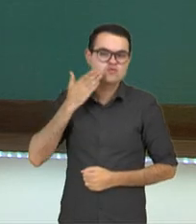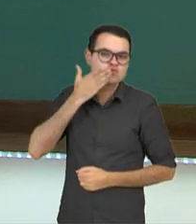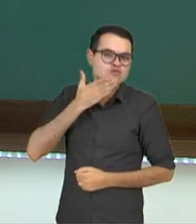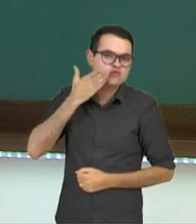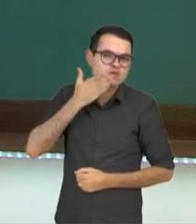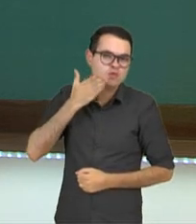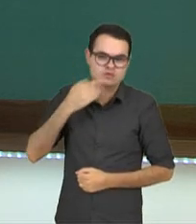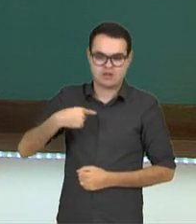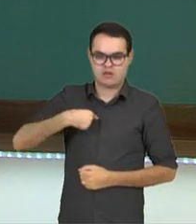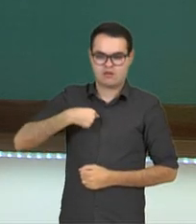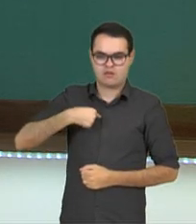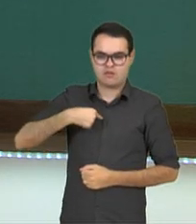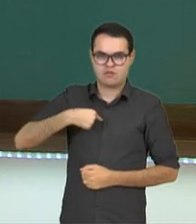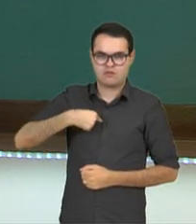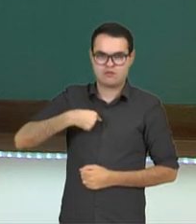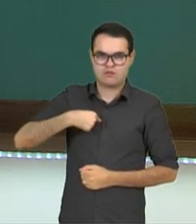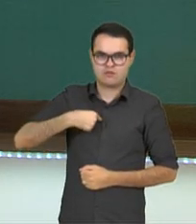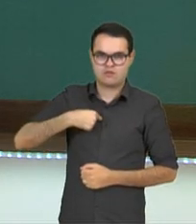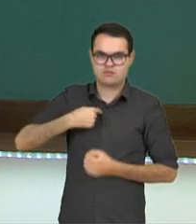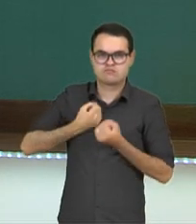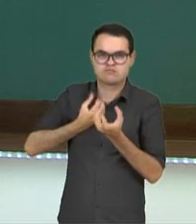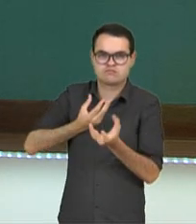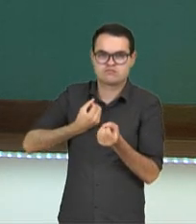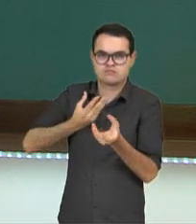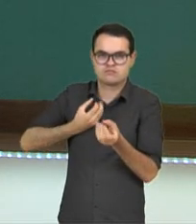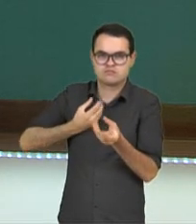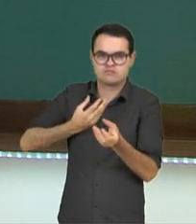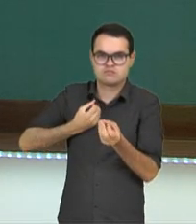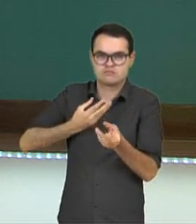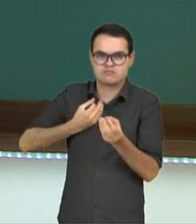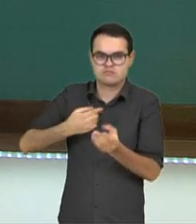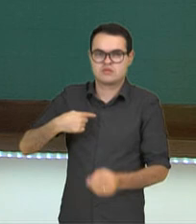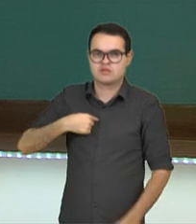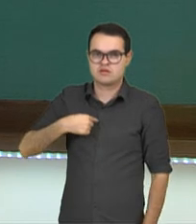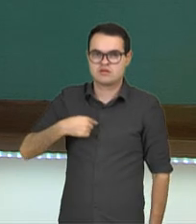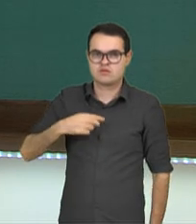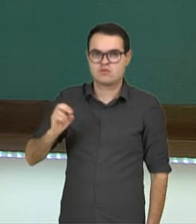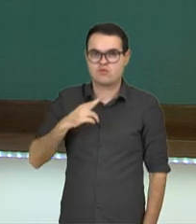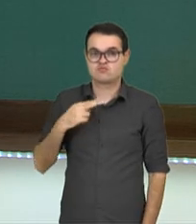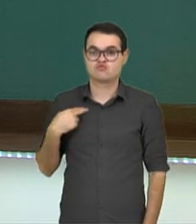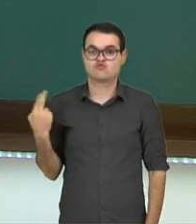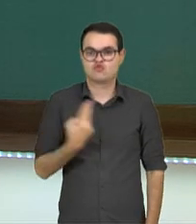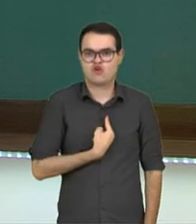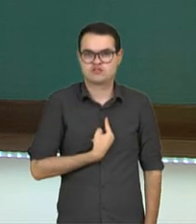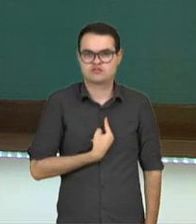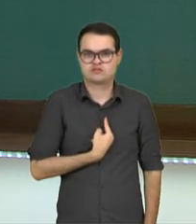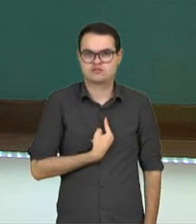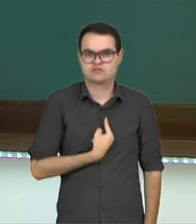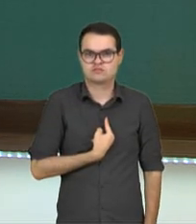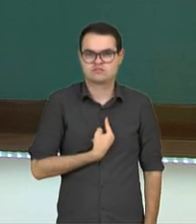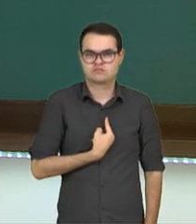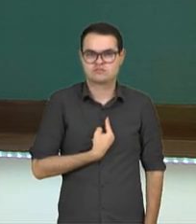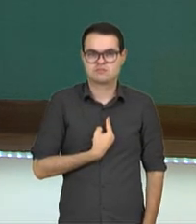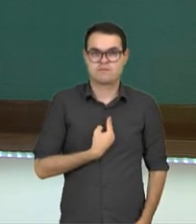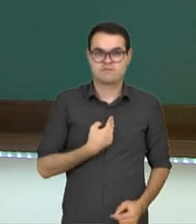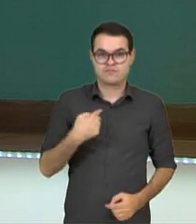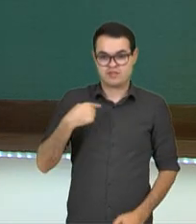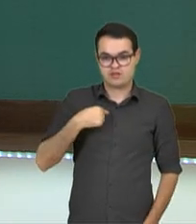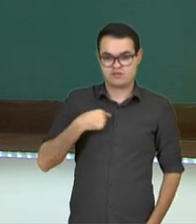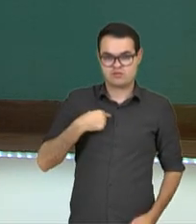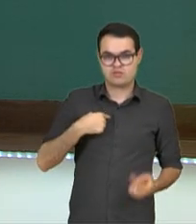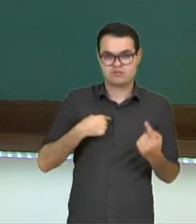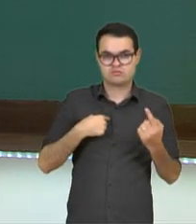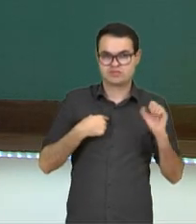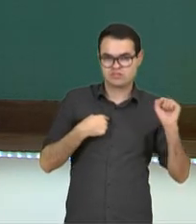aquela que fala, né? Quem está falando, pode ser eu ou pode ser nós. Eu, se estiver no singular, nós, se estiver